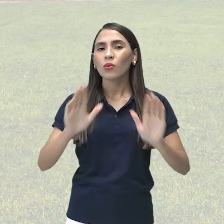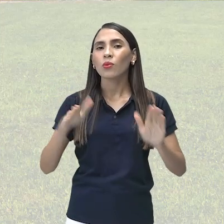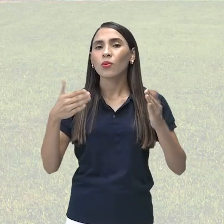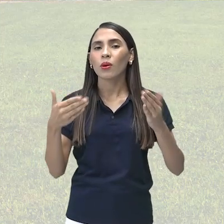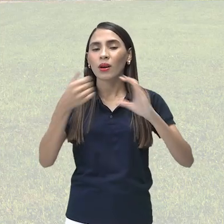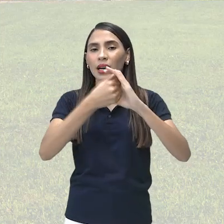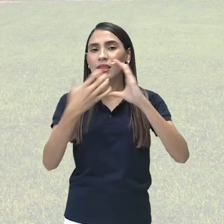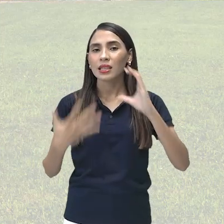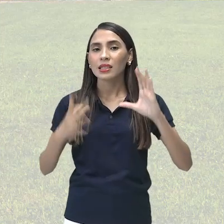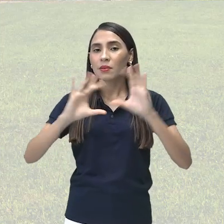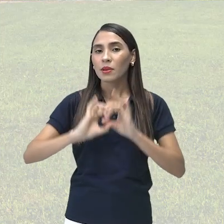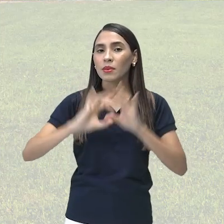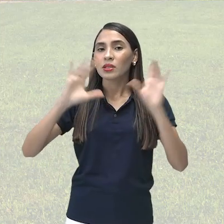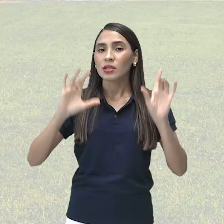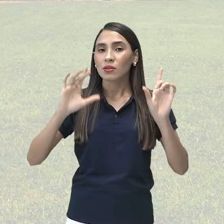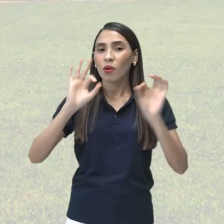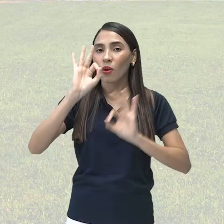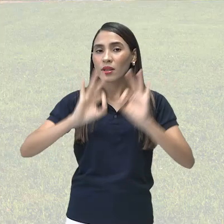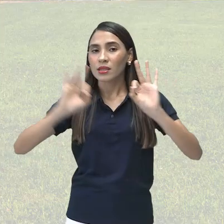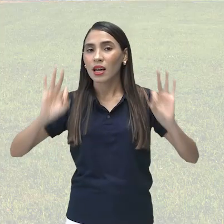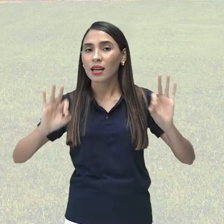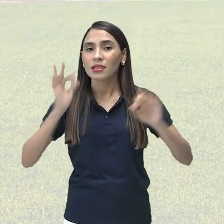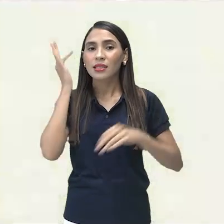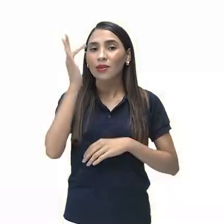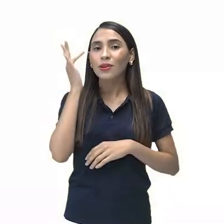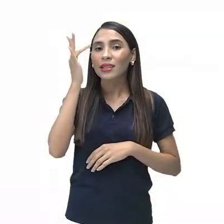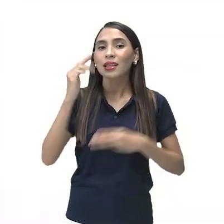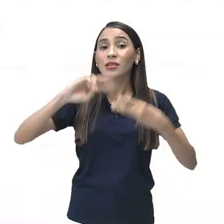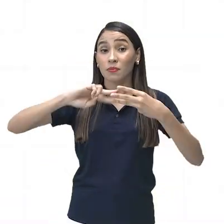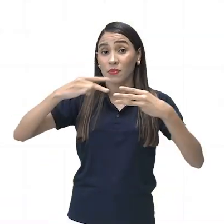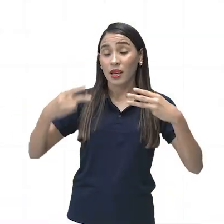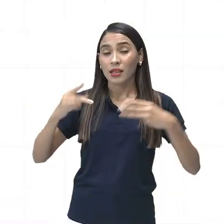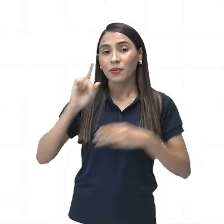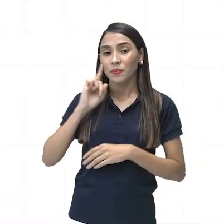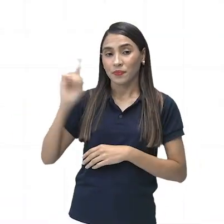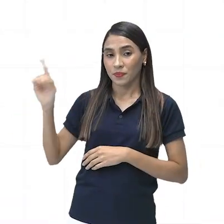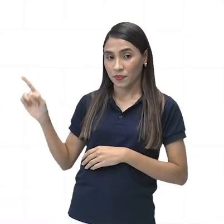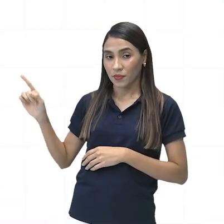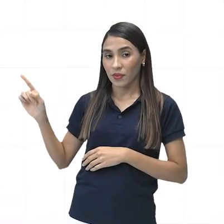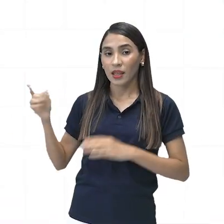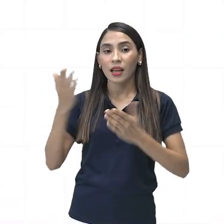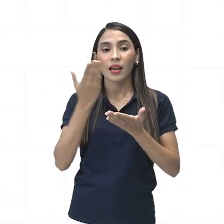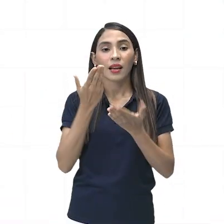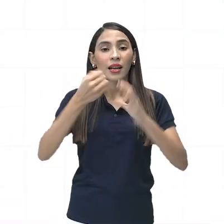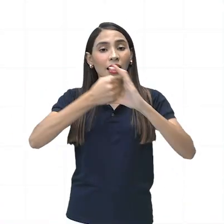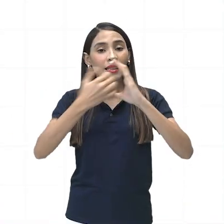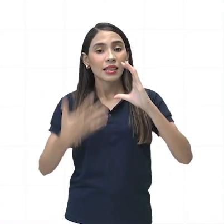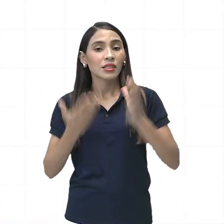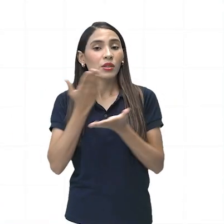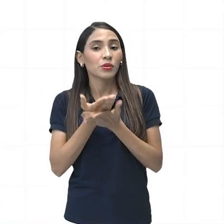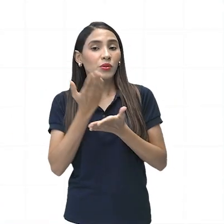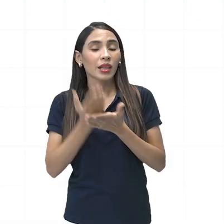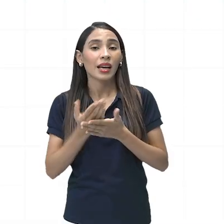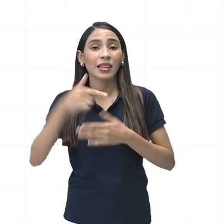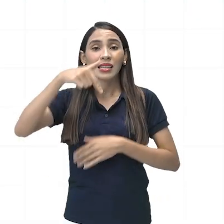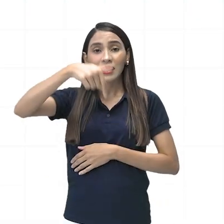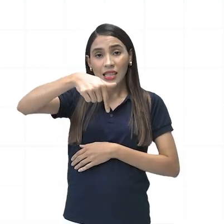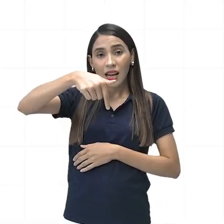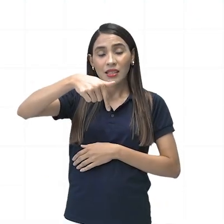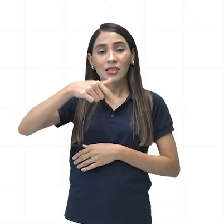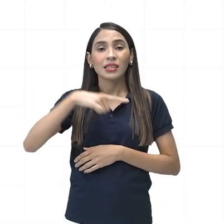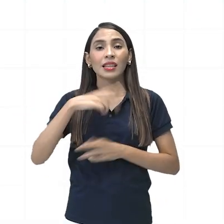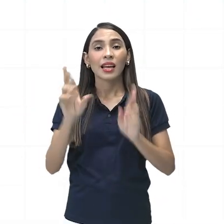características que permitiram que ele elaborasse as famosas leis de Mendel. As características estudadas por ele são 7, e